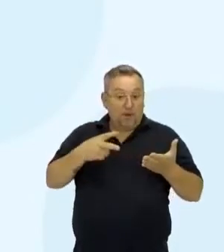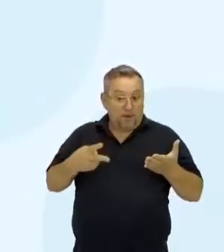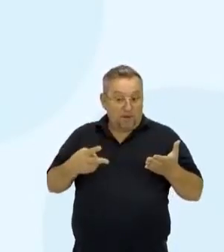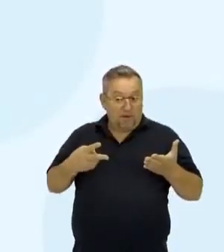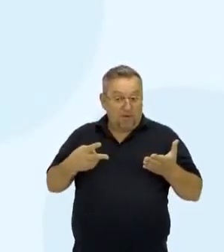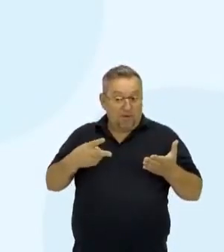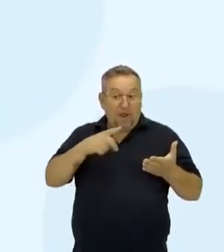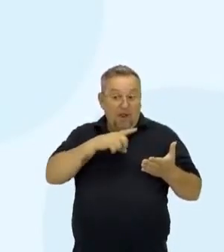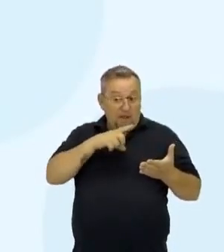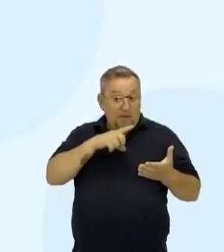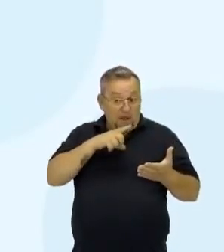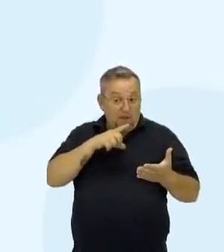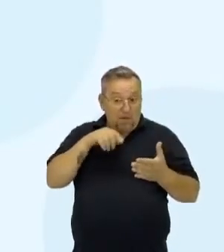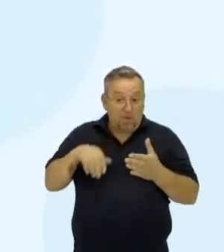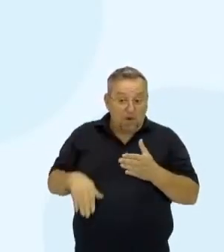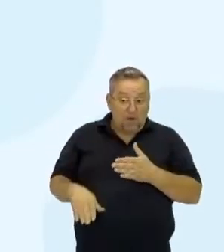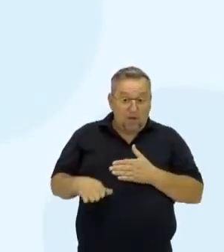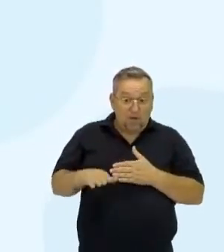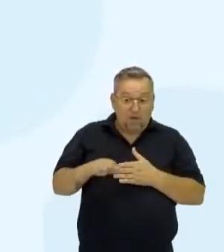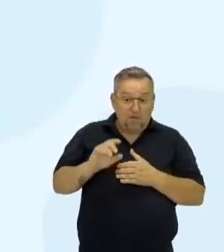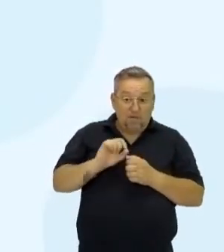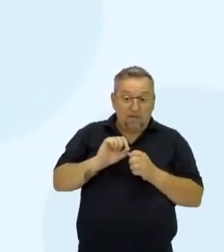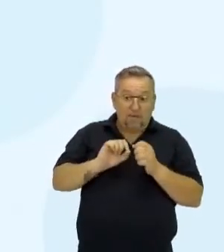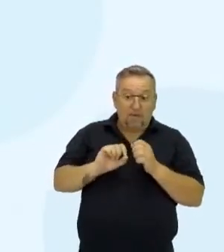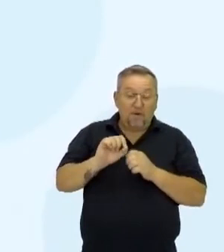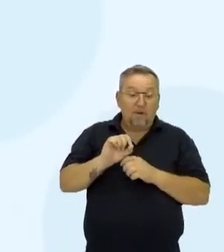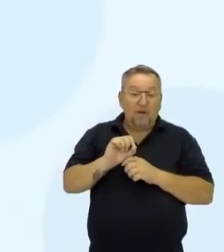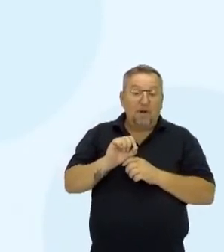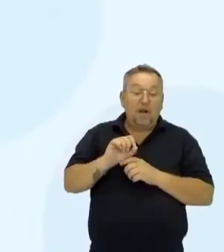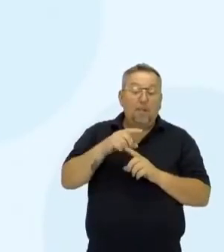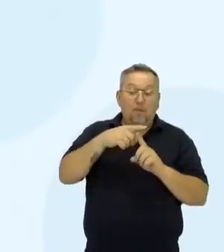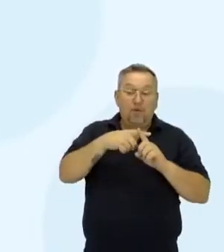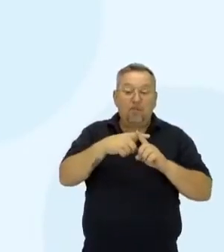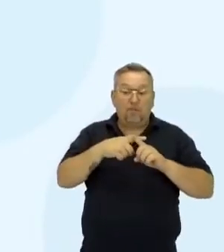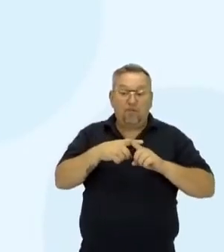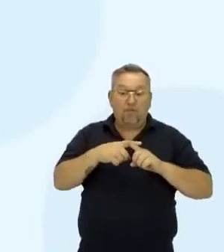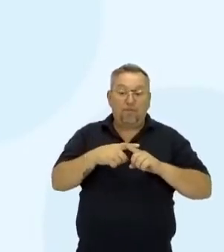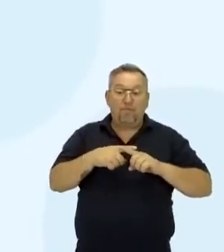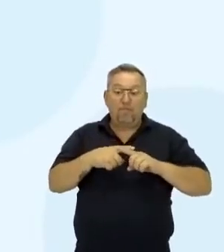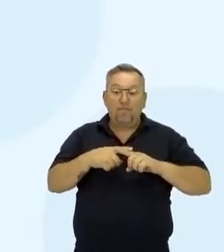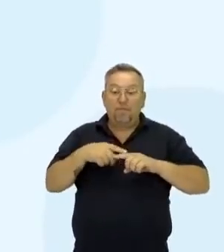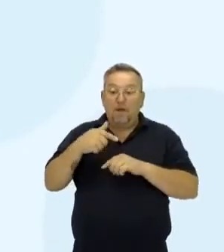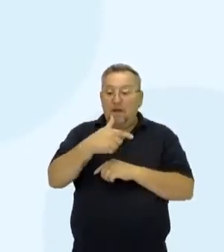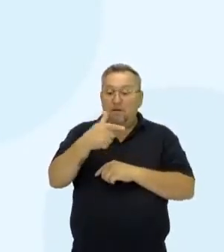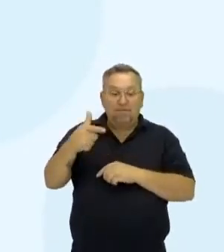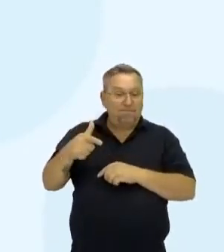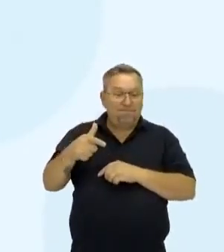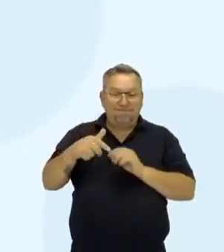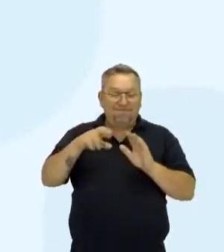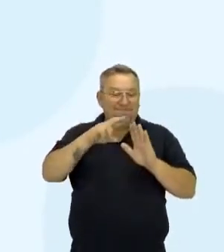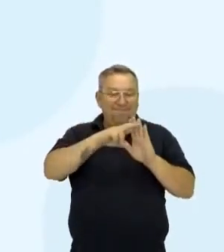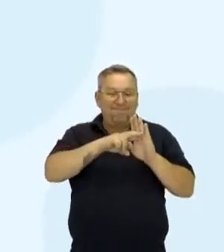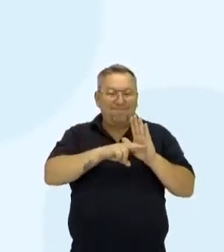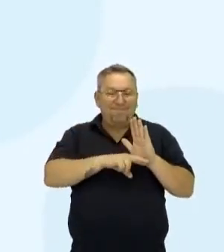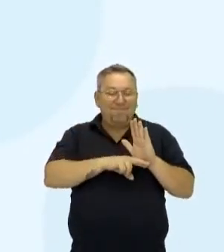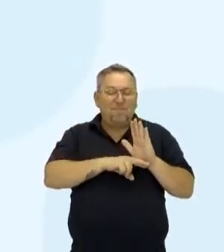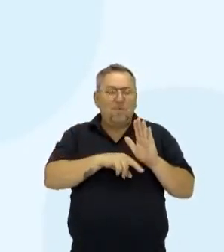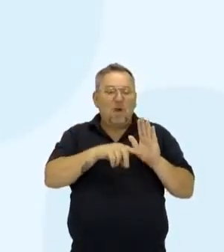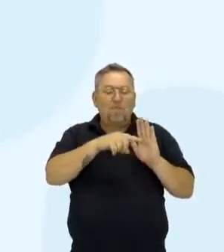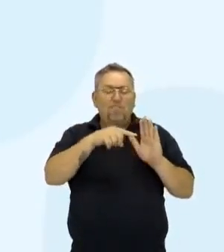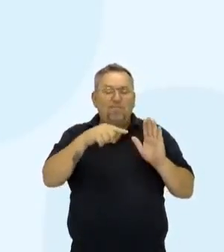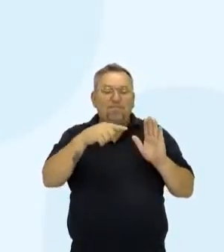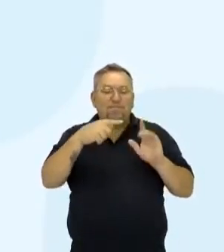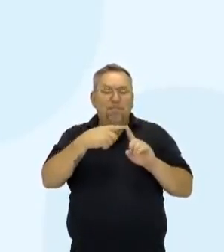que ele possui, você vai fazer um abatimento, ele é positivo. Aqui não tem regra de sinal. Por que não tem